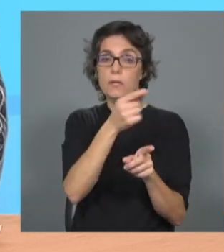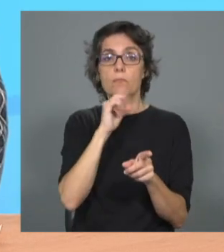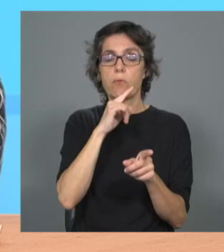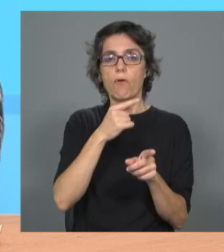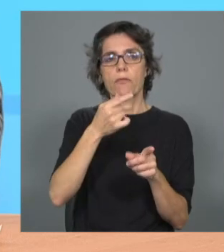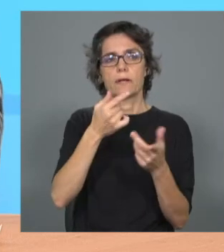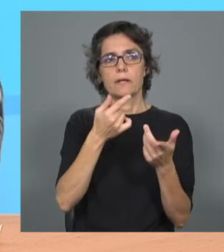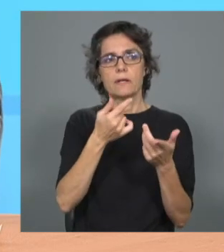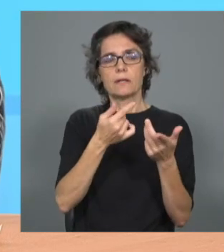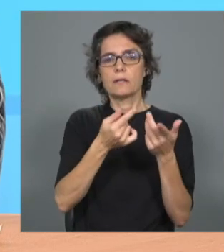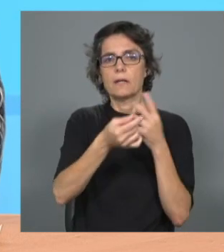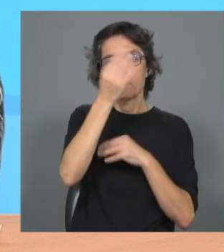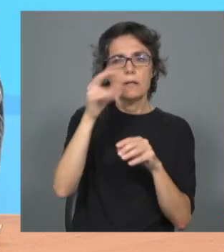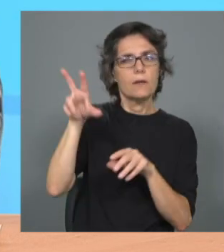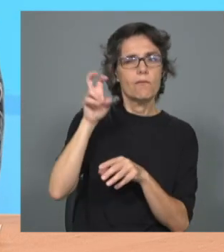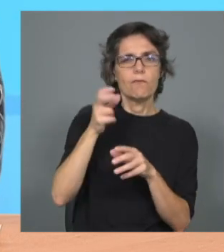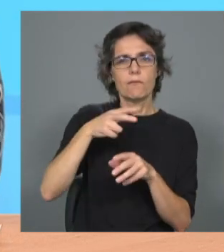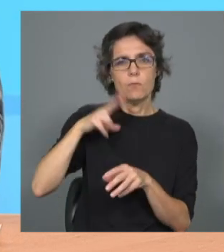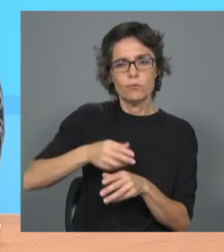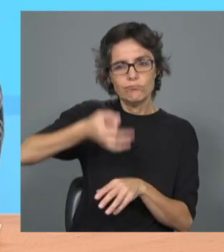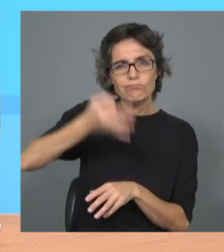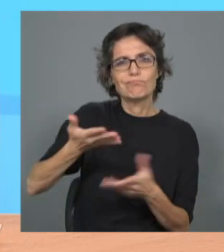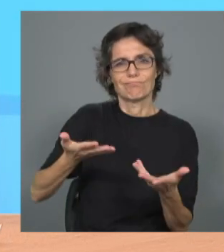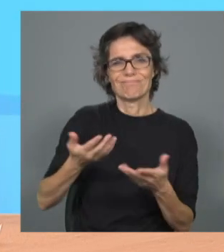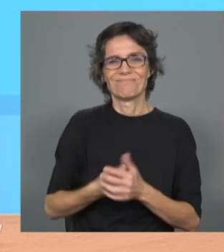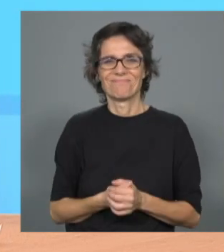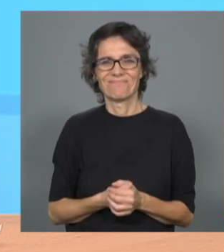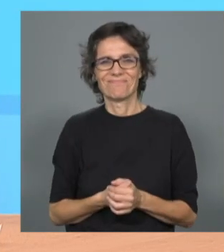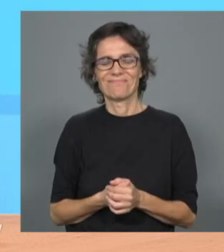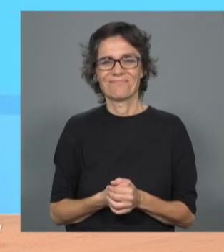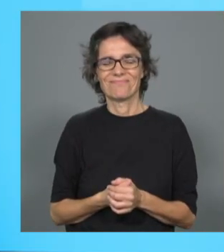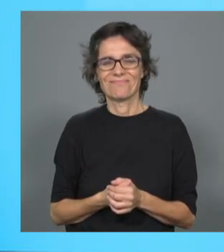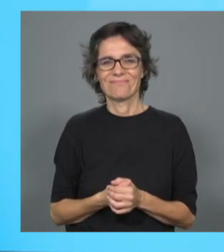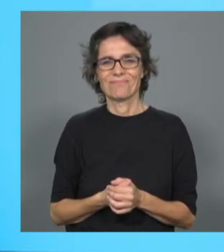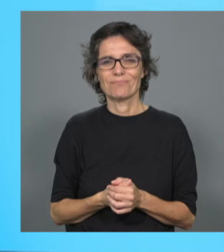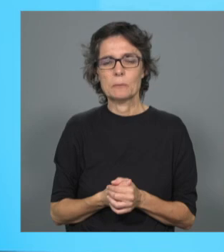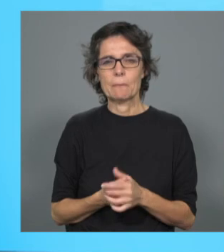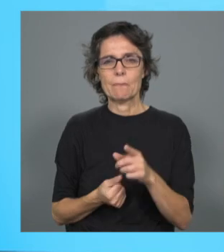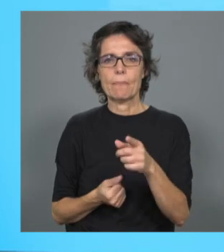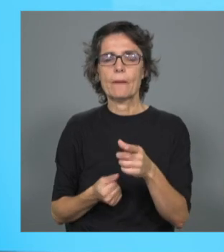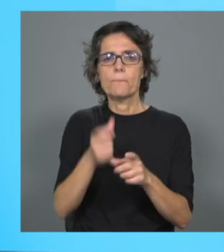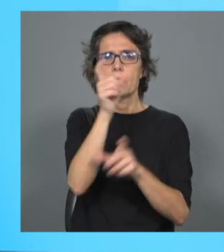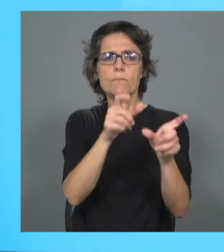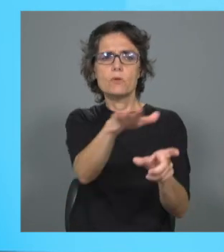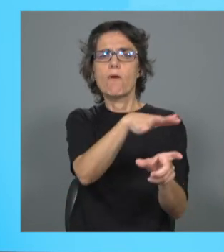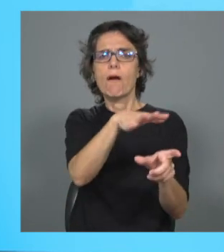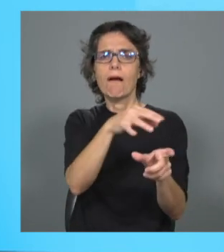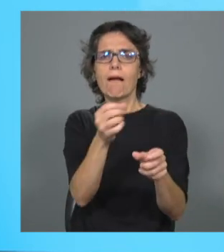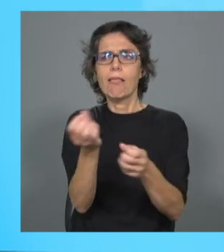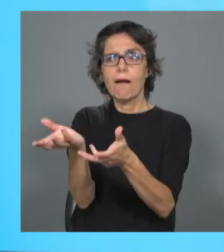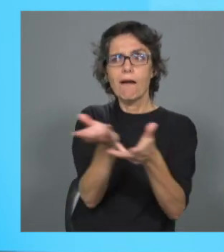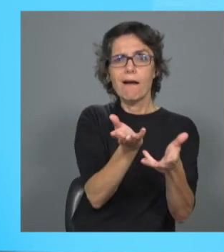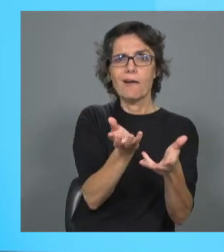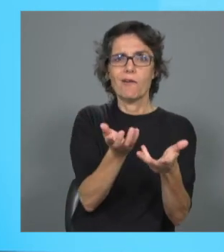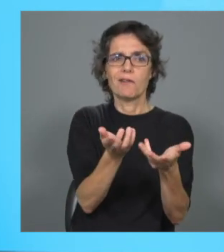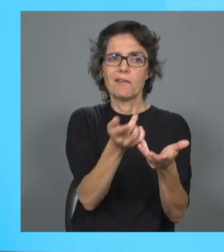com portugueses e ouvir o português mais profundo, digamos assim. E o acolhimento por parte das populações locais é também